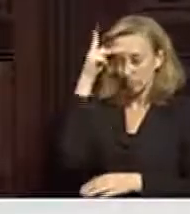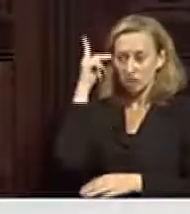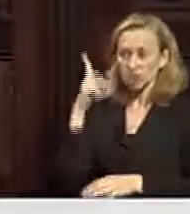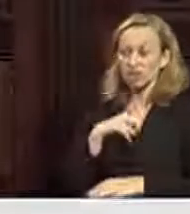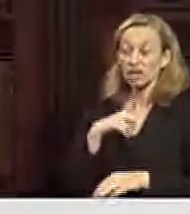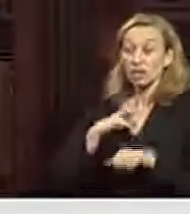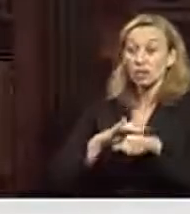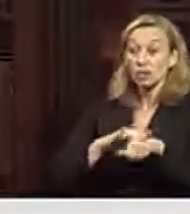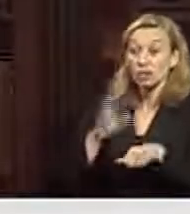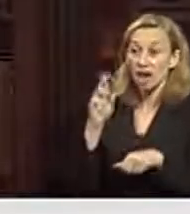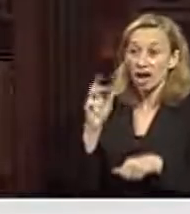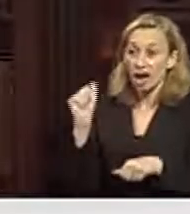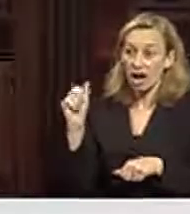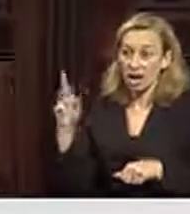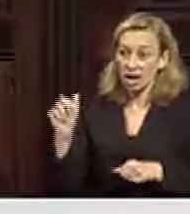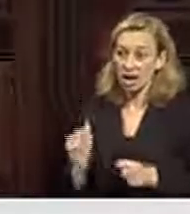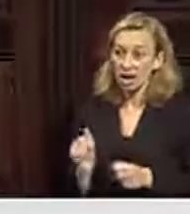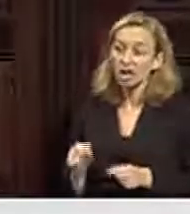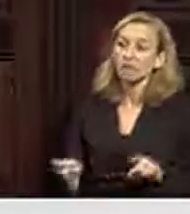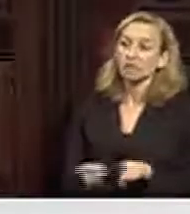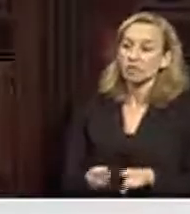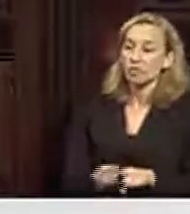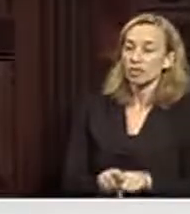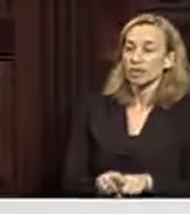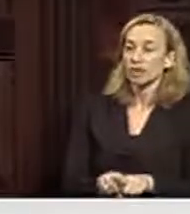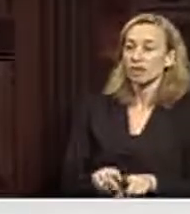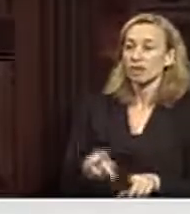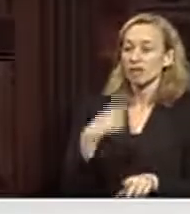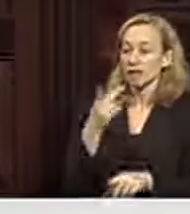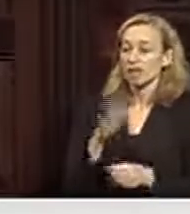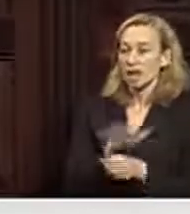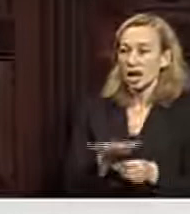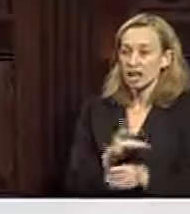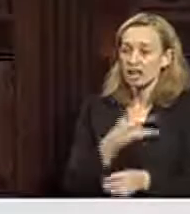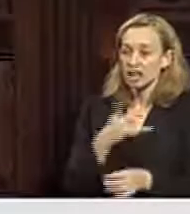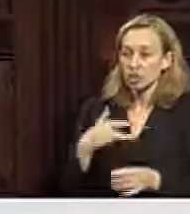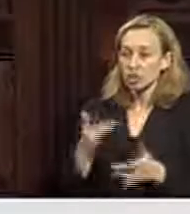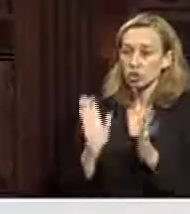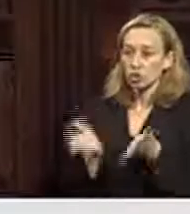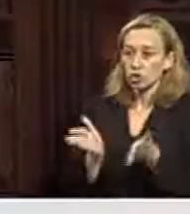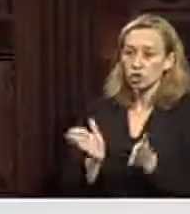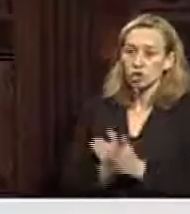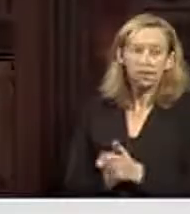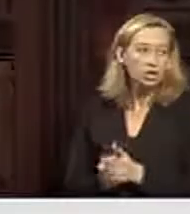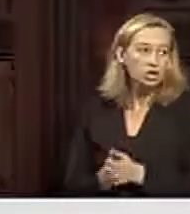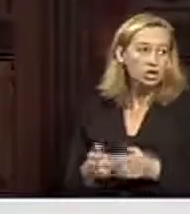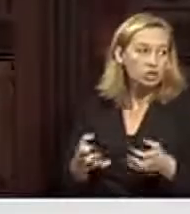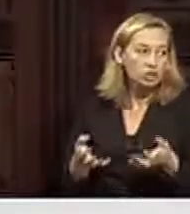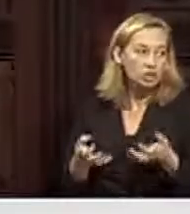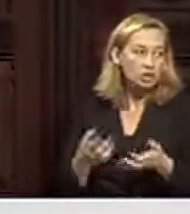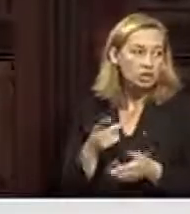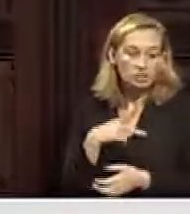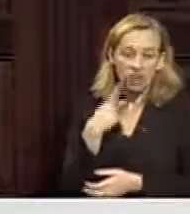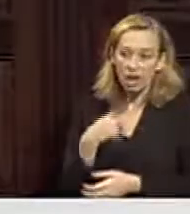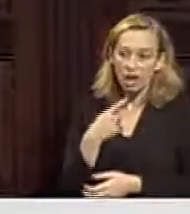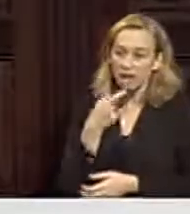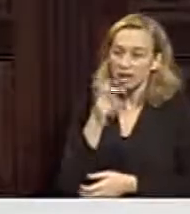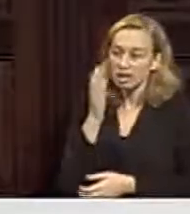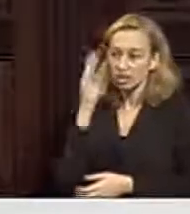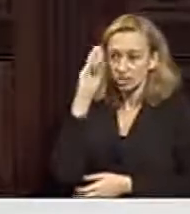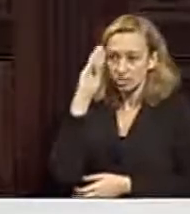E como eu estou falando também da área de saúde hoje, eu queria dar uma palavra em